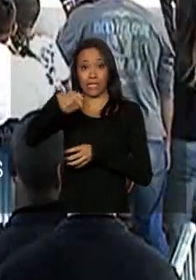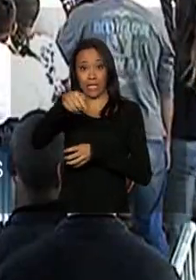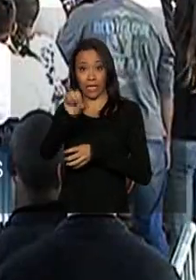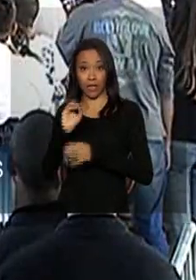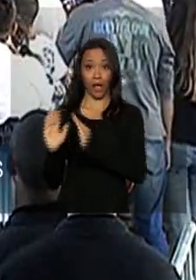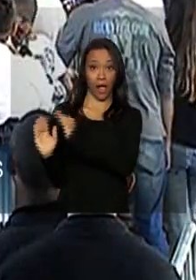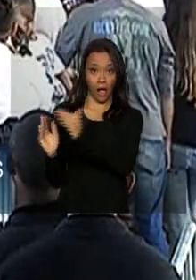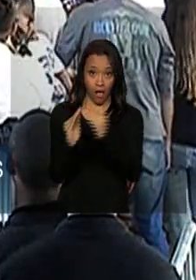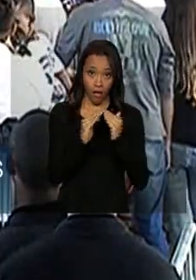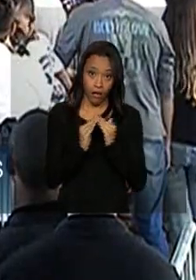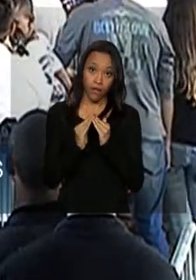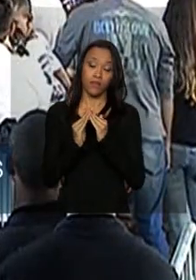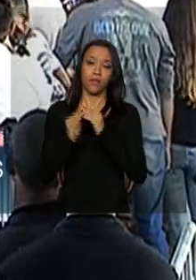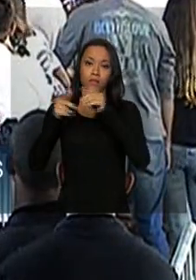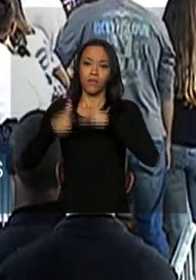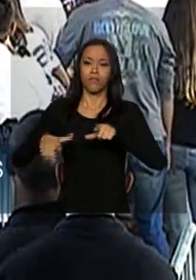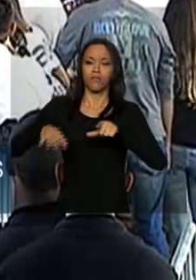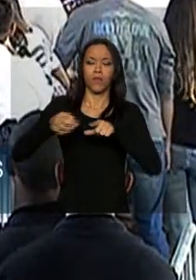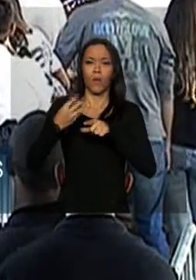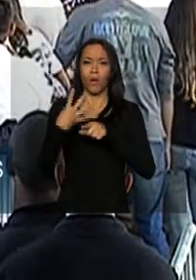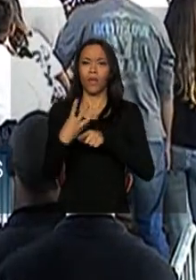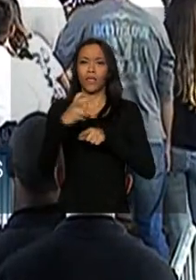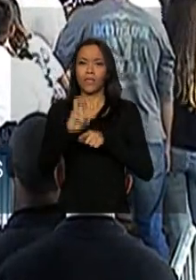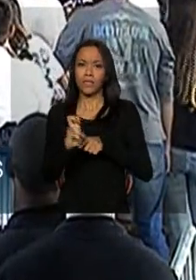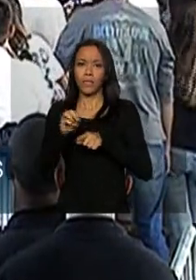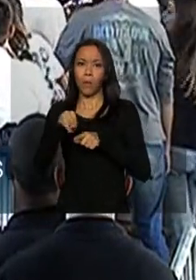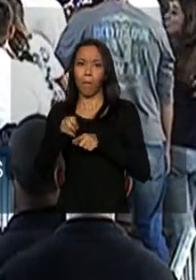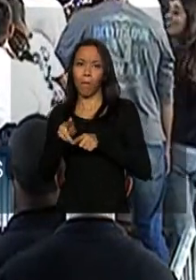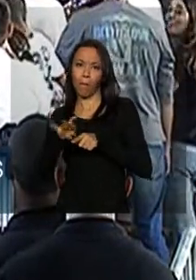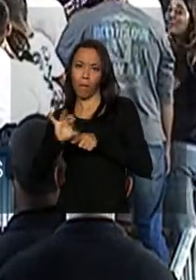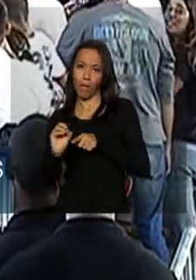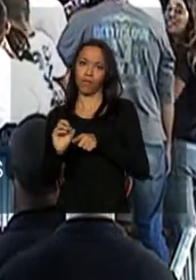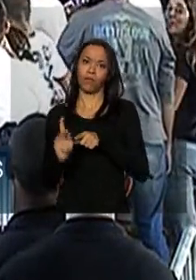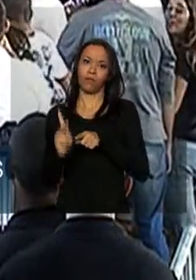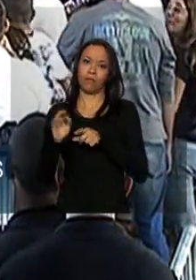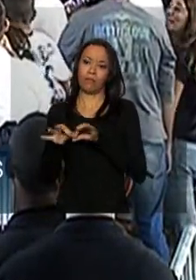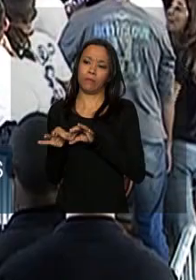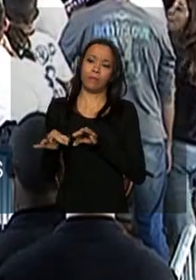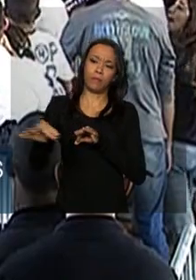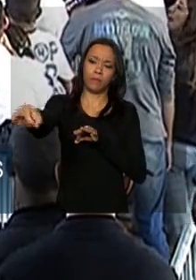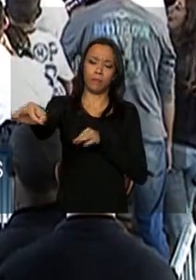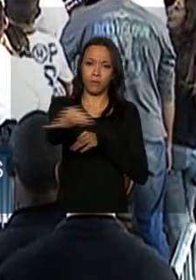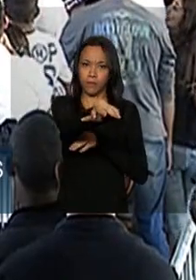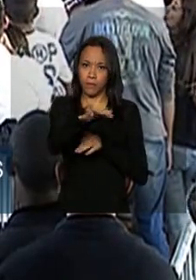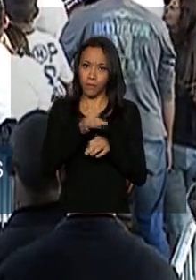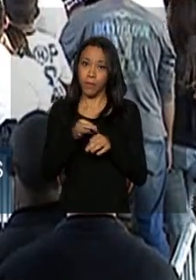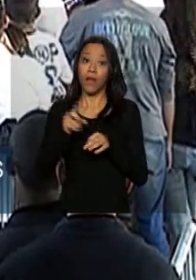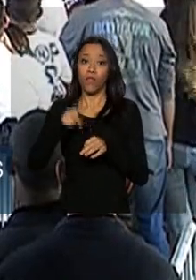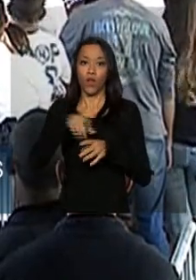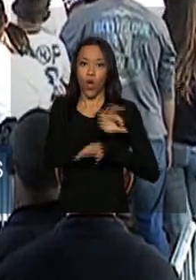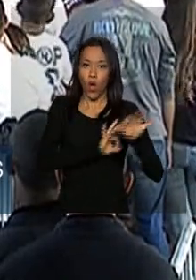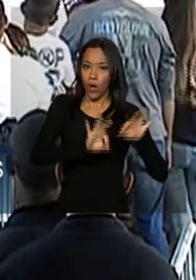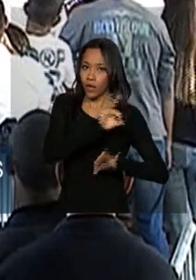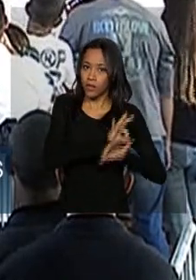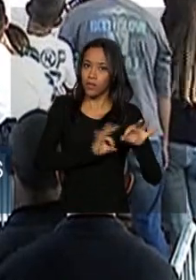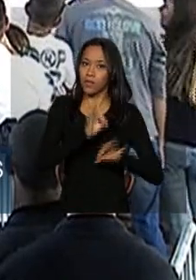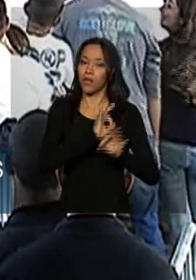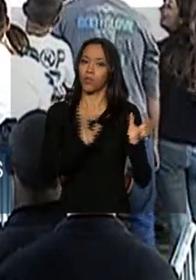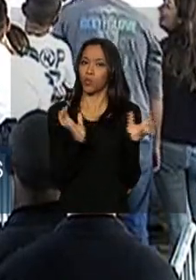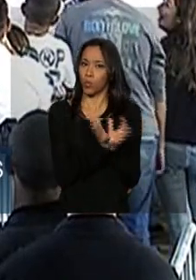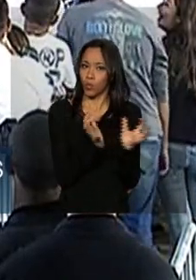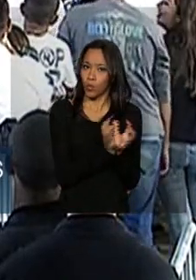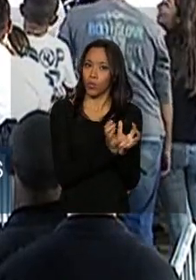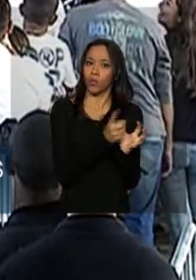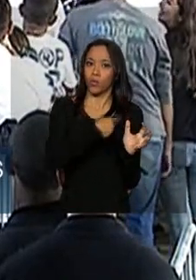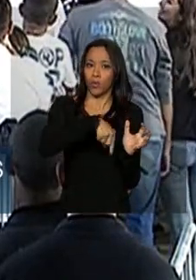área privativa de 45 metros quadrados. Foi organizado pela Fundação Centro de Defesa dos Direitos